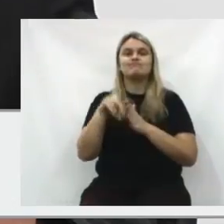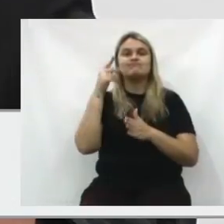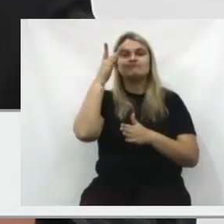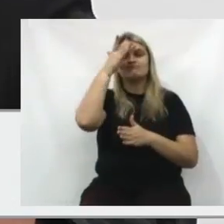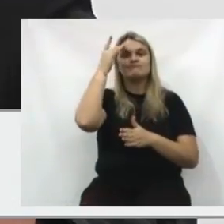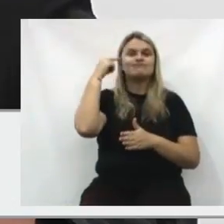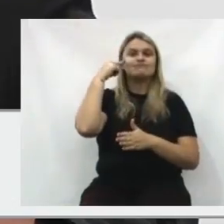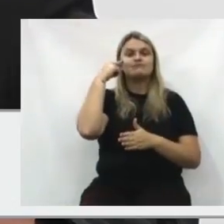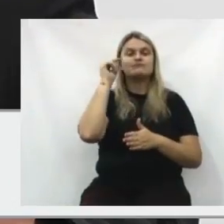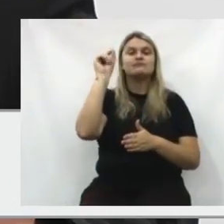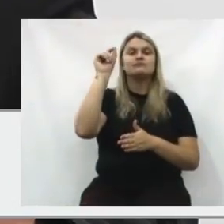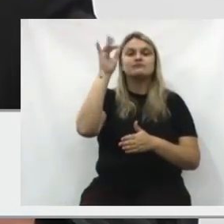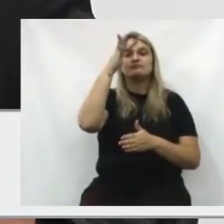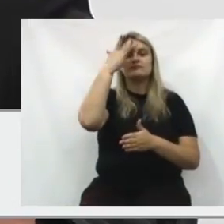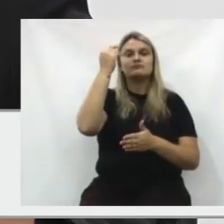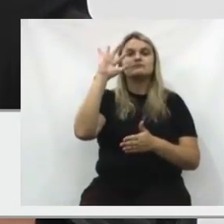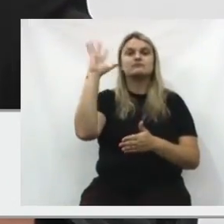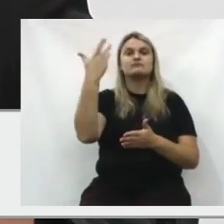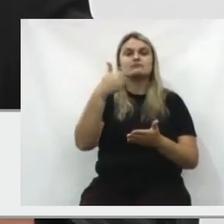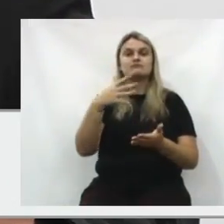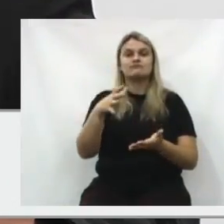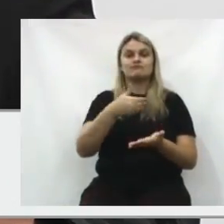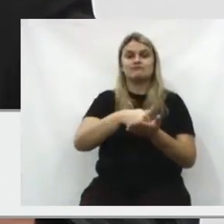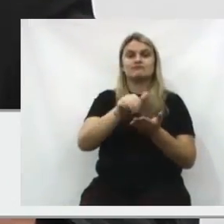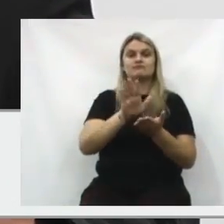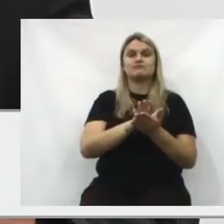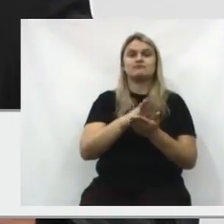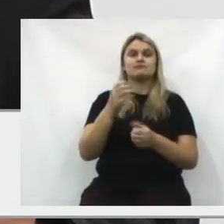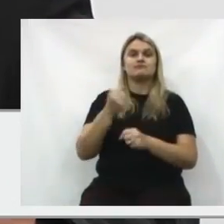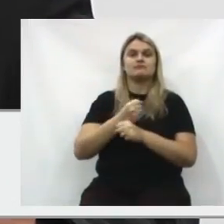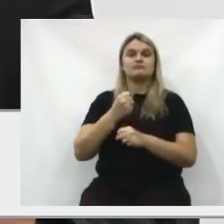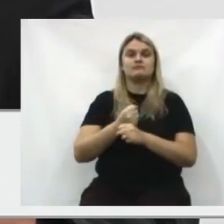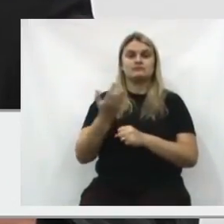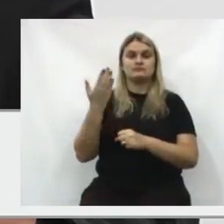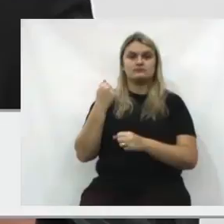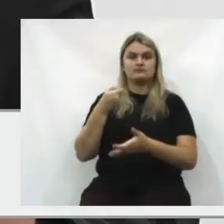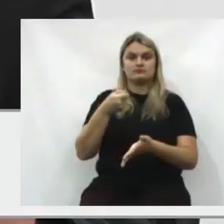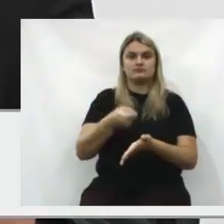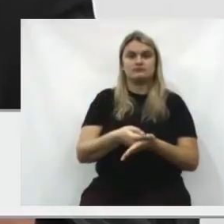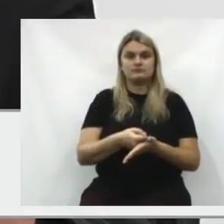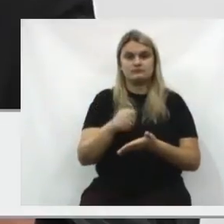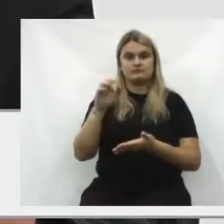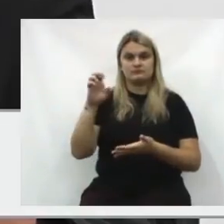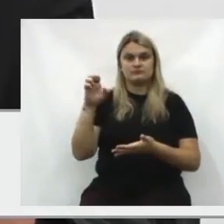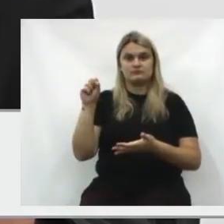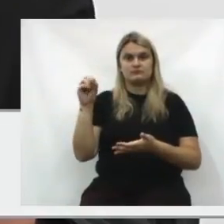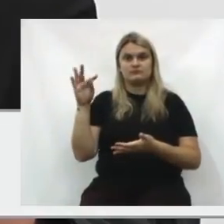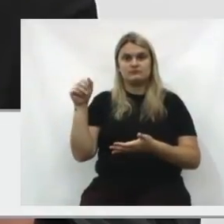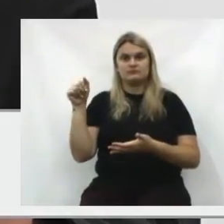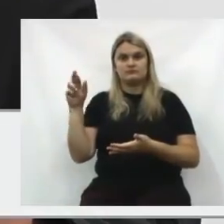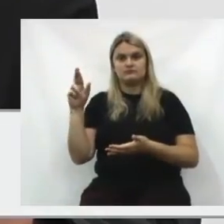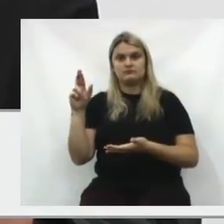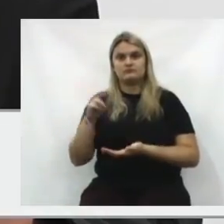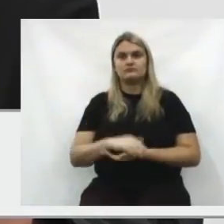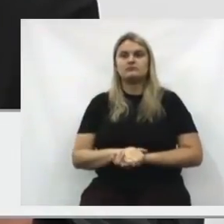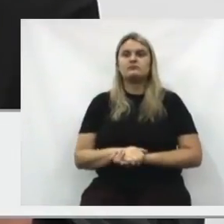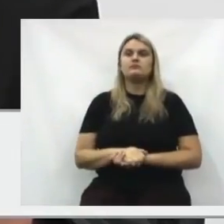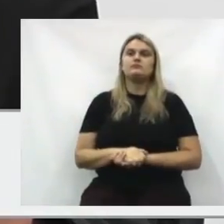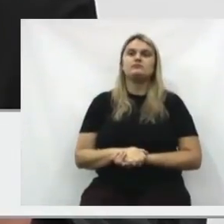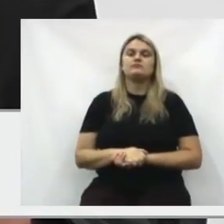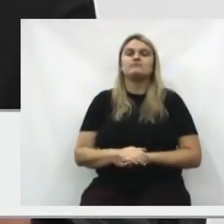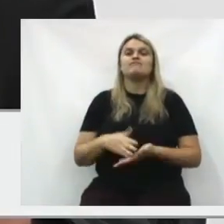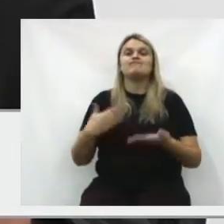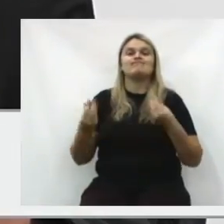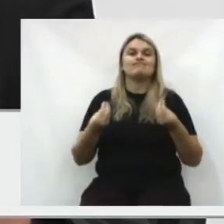São questionamentos. Quem levou multa nesse trecho durante esses últimos anos? Quem pagou o STAR durante os